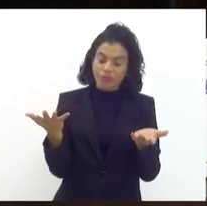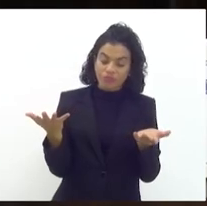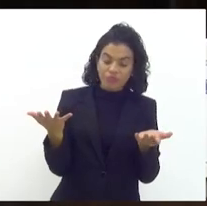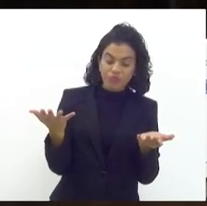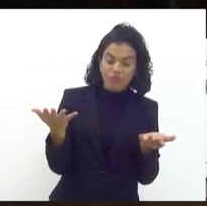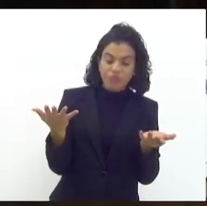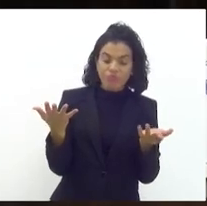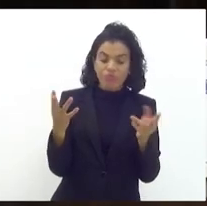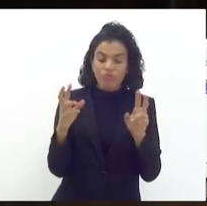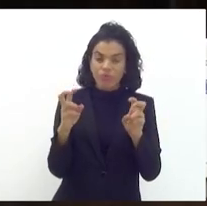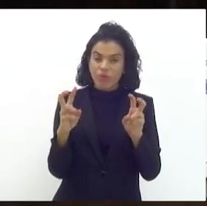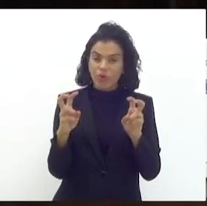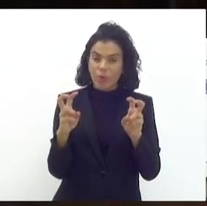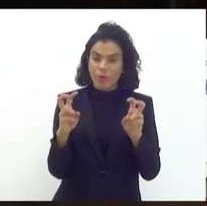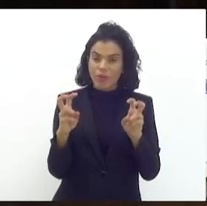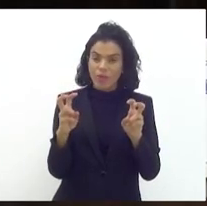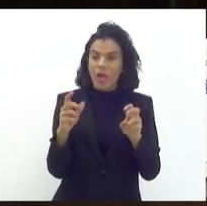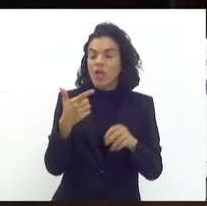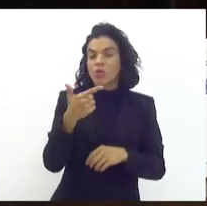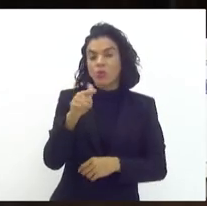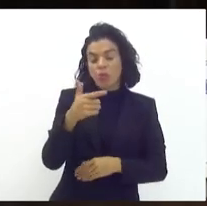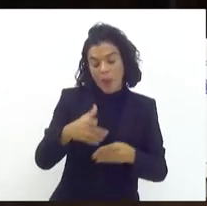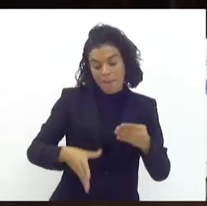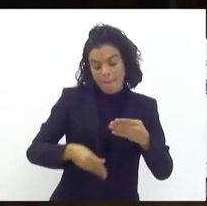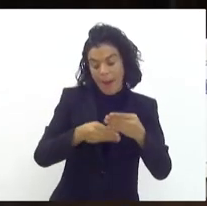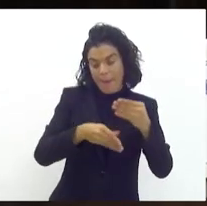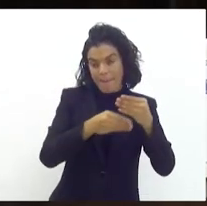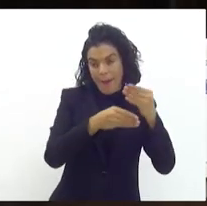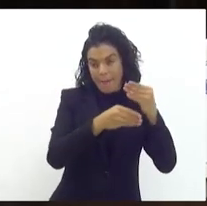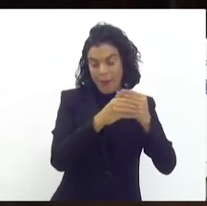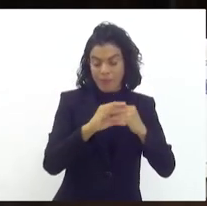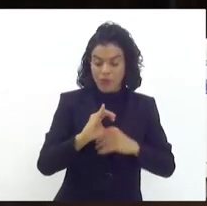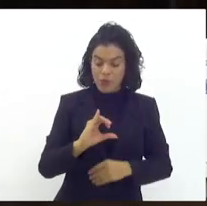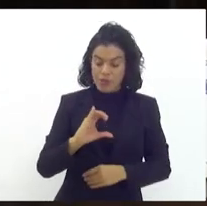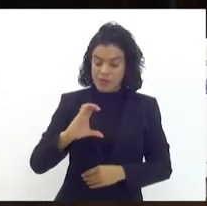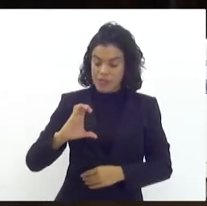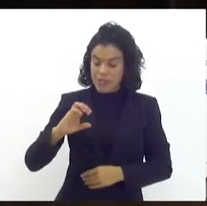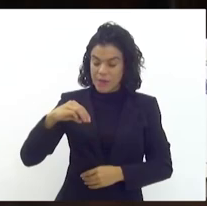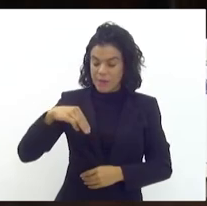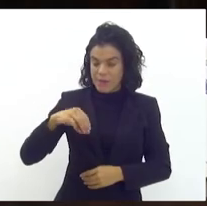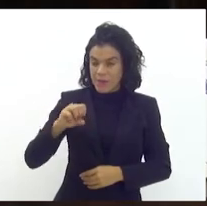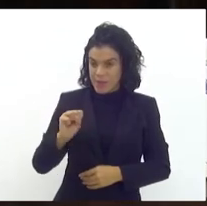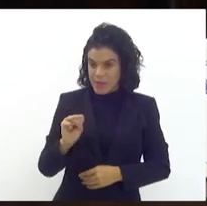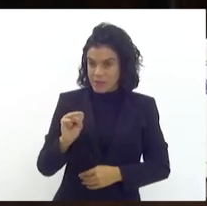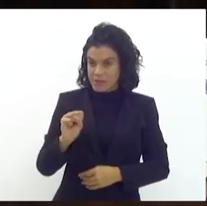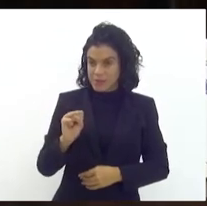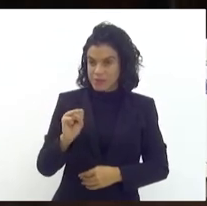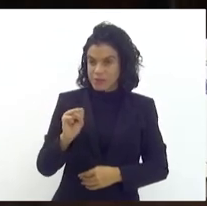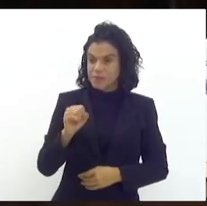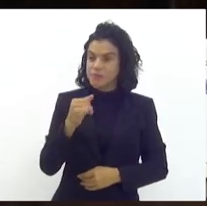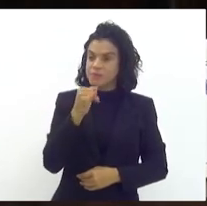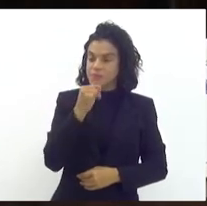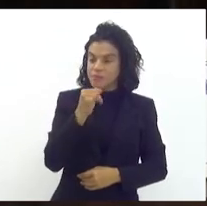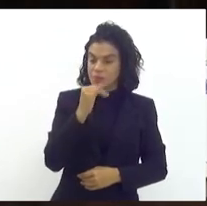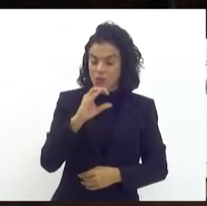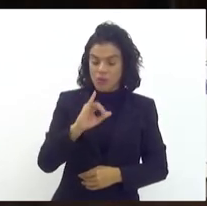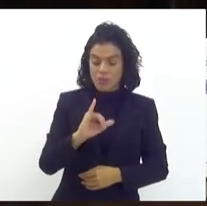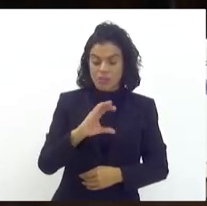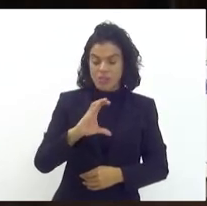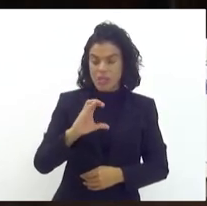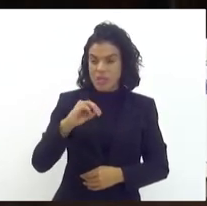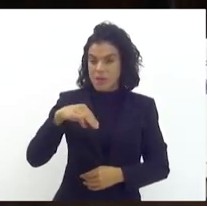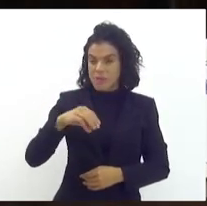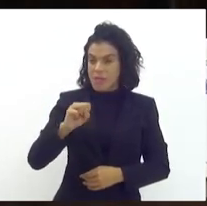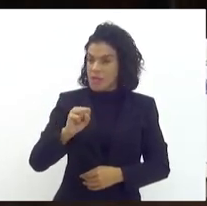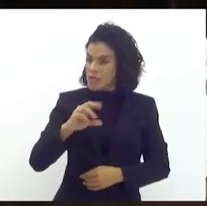de você não ter acumulatividade muito embora o ICMS com o Felipe saltou ressaltou aqui o ICMS ele